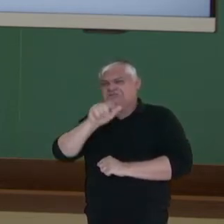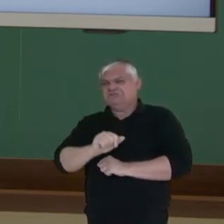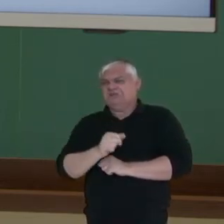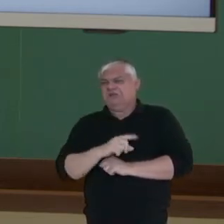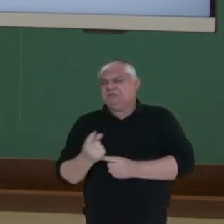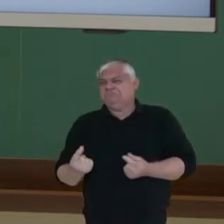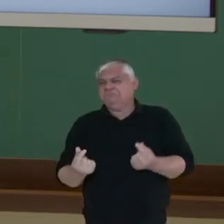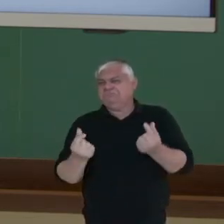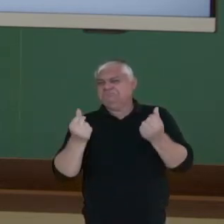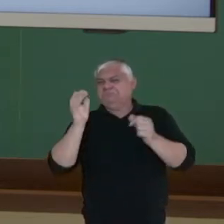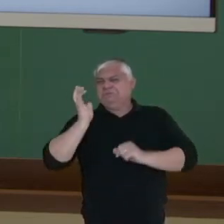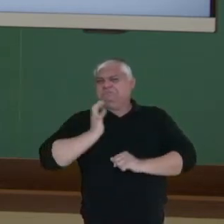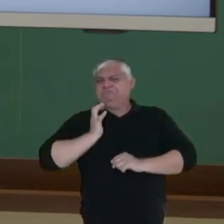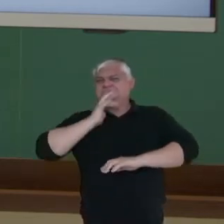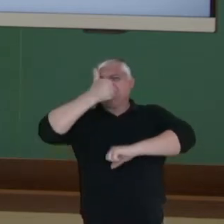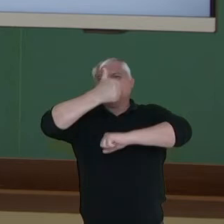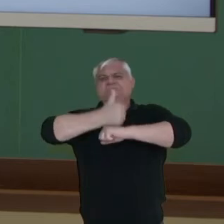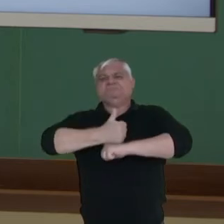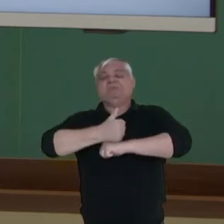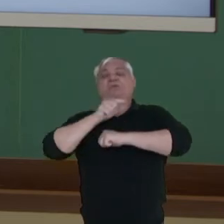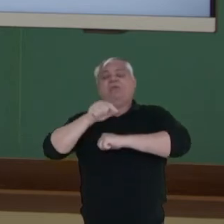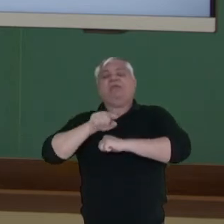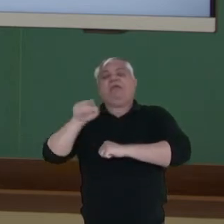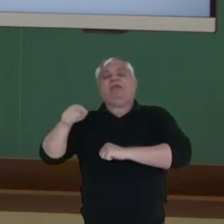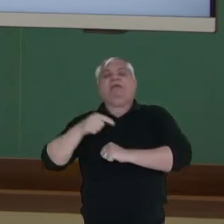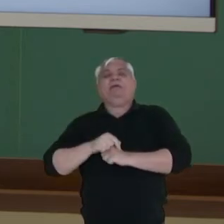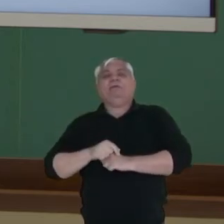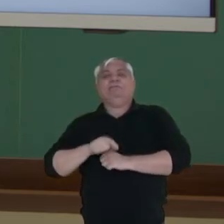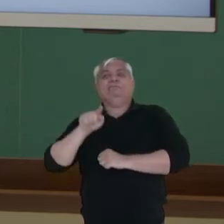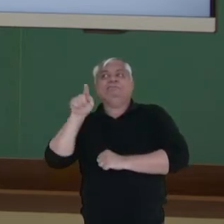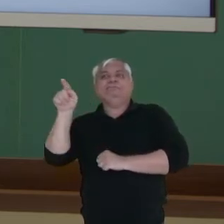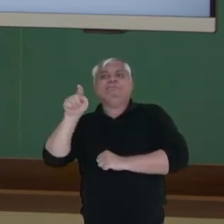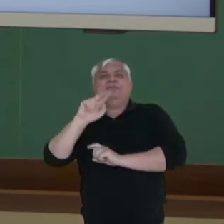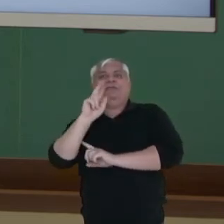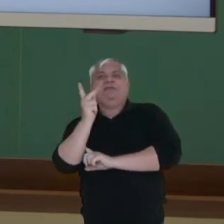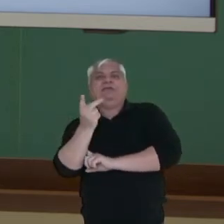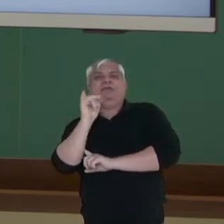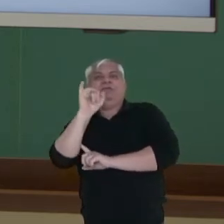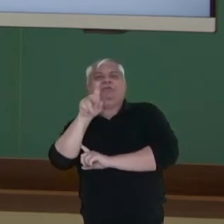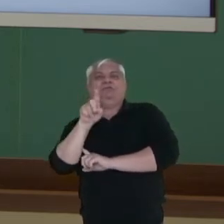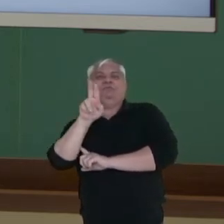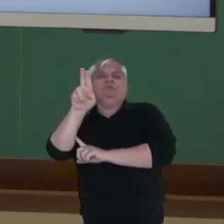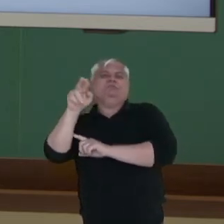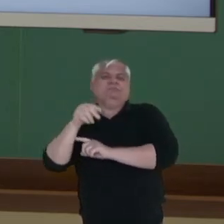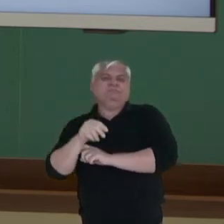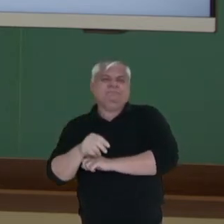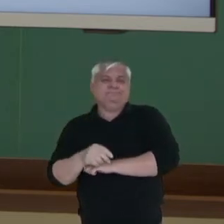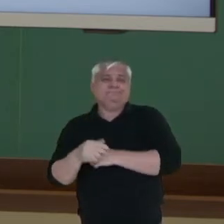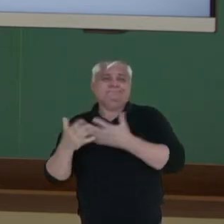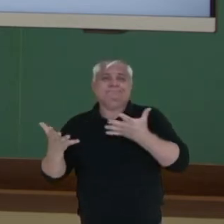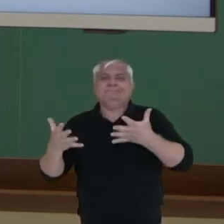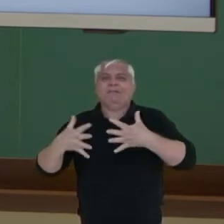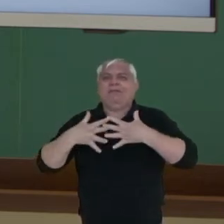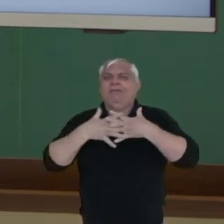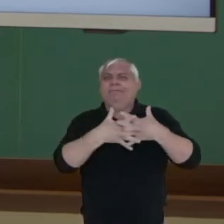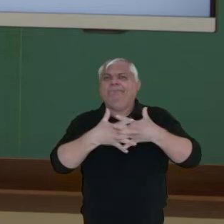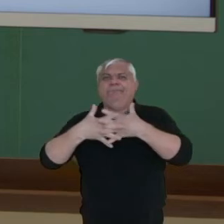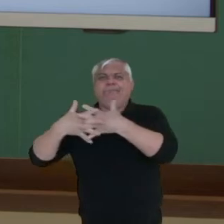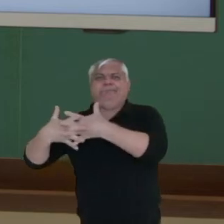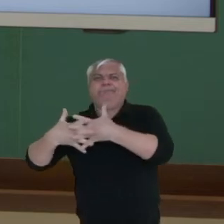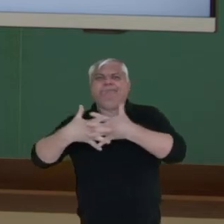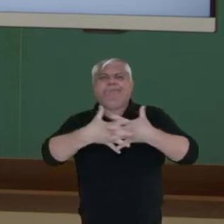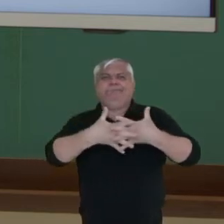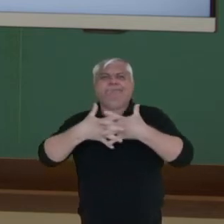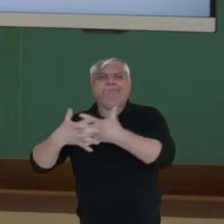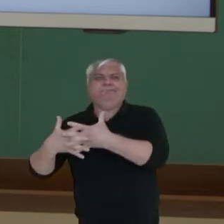inteira, ele era hinduísta. Por isso também da disputa. A Índia alega que